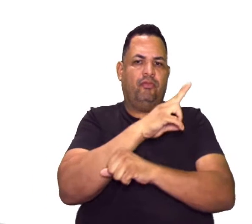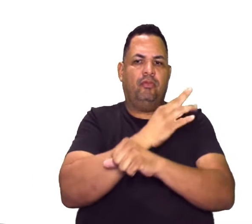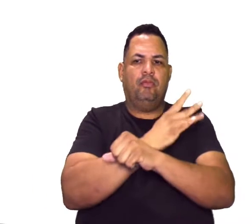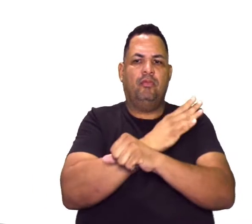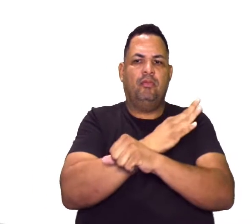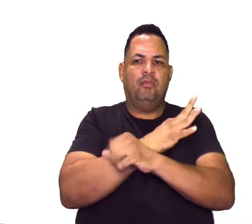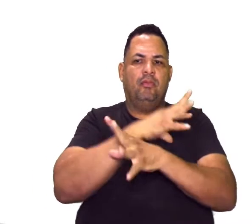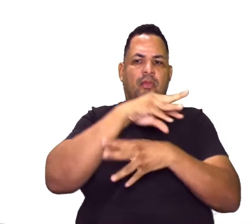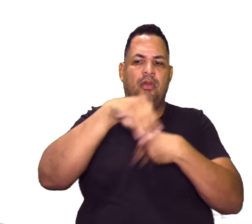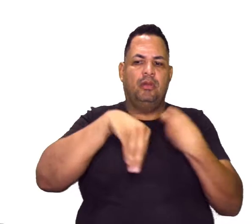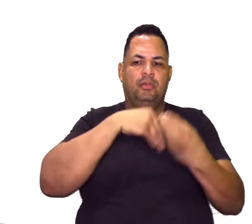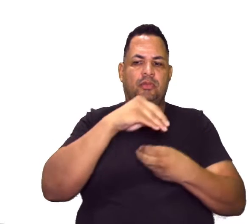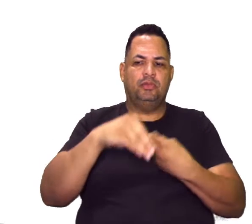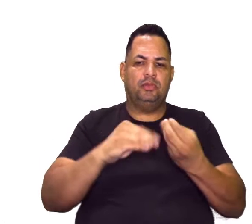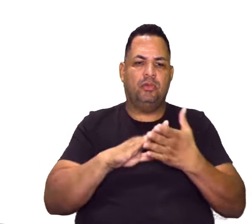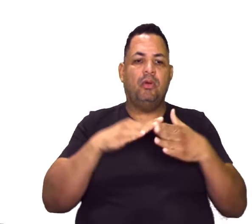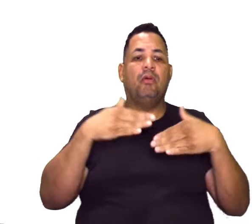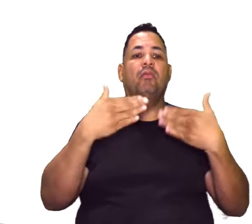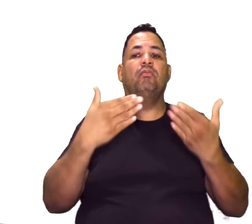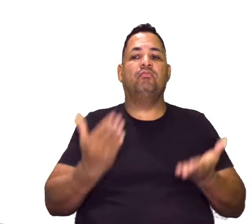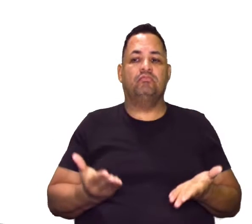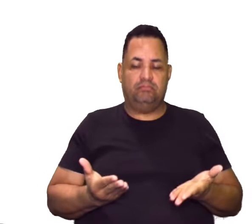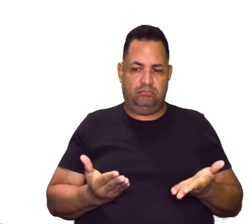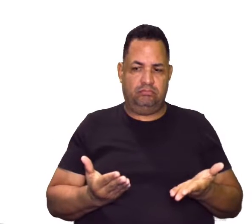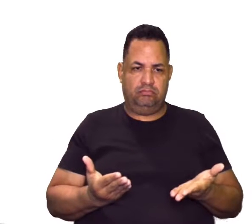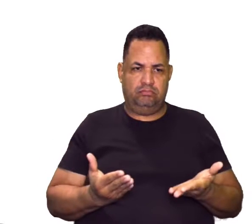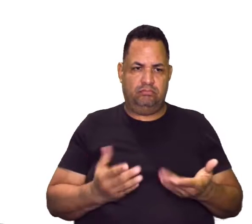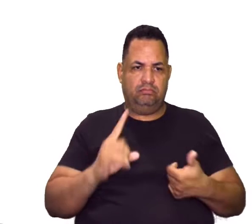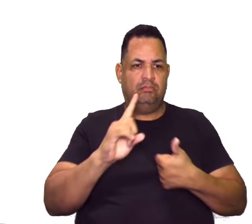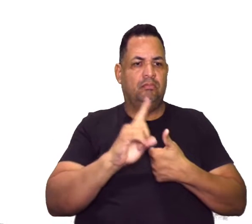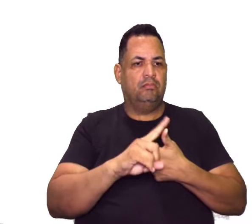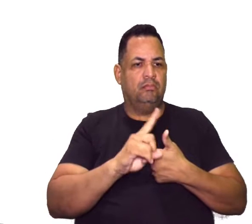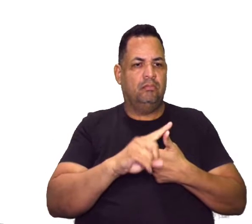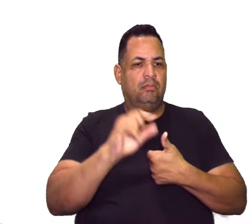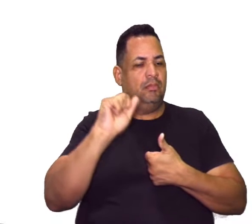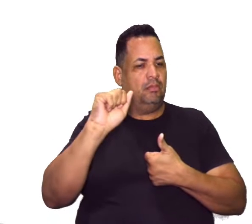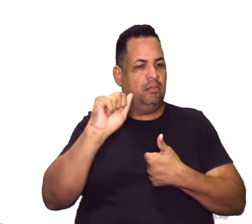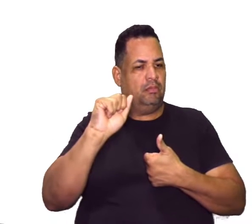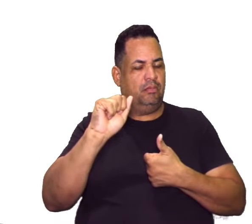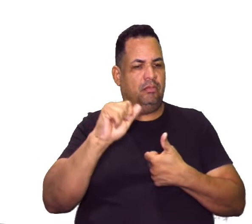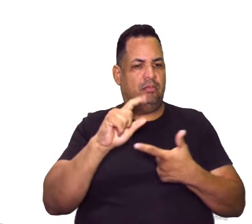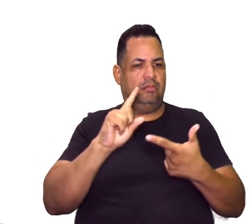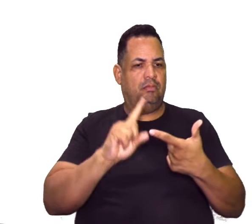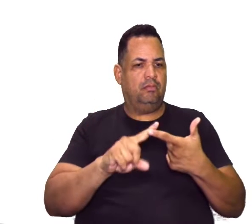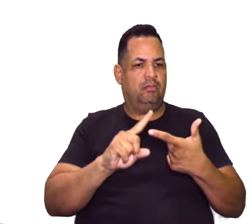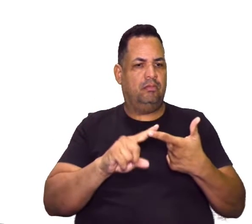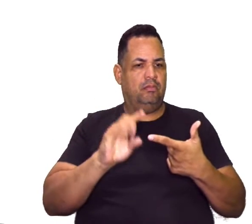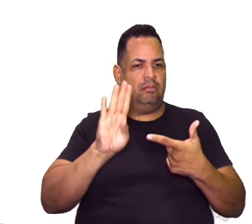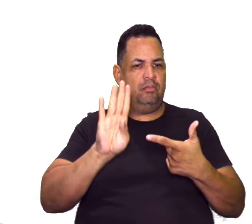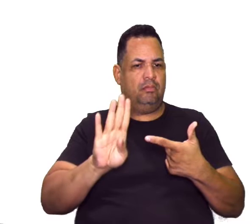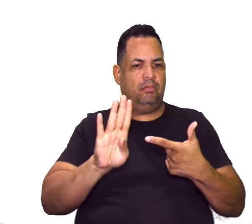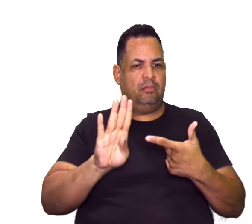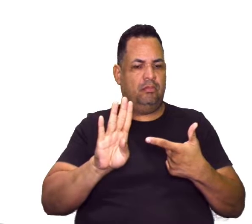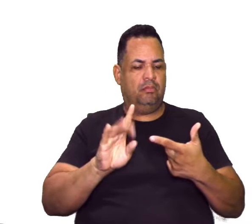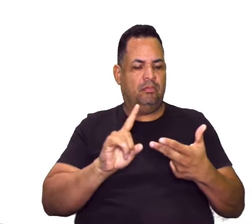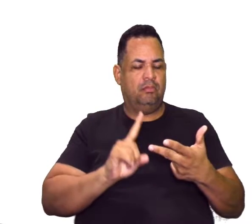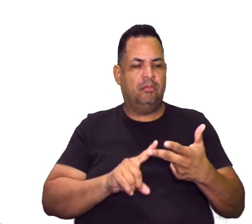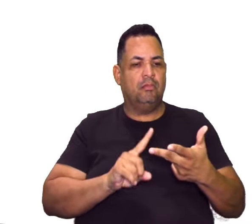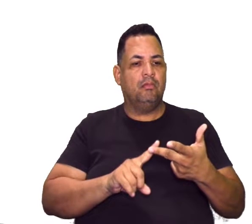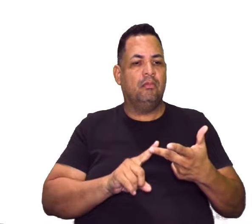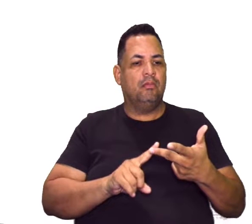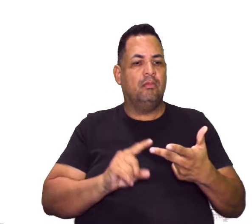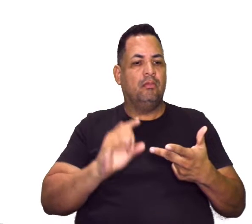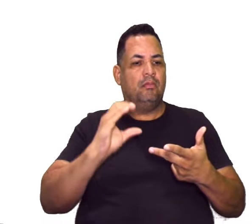para os compostos é: será que está na letra A? Será que está na letra